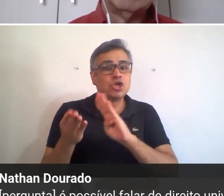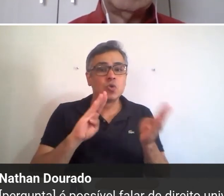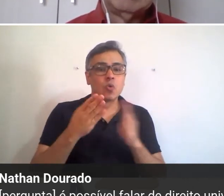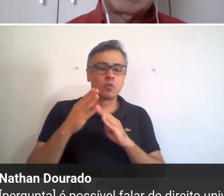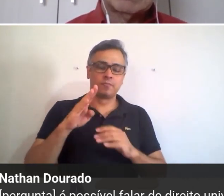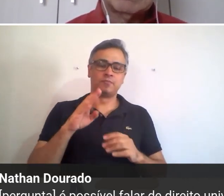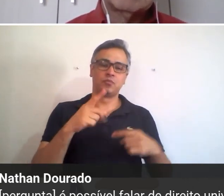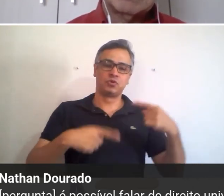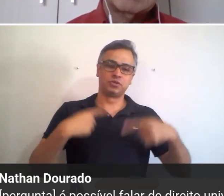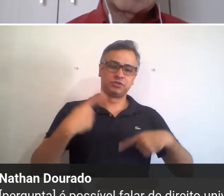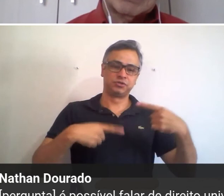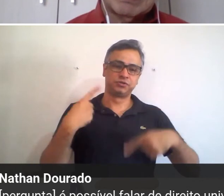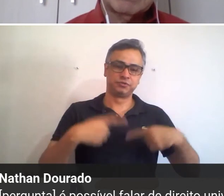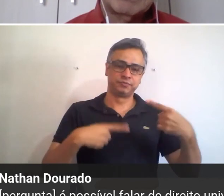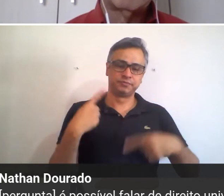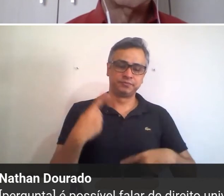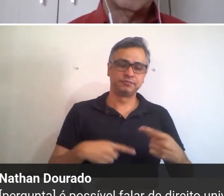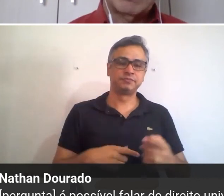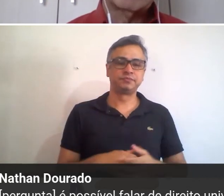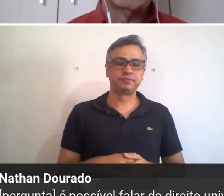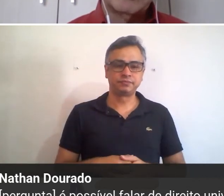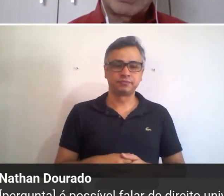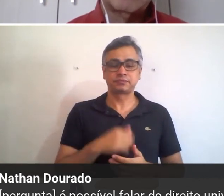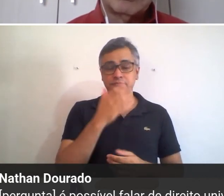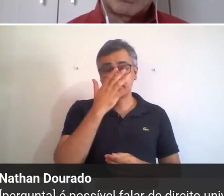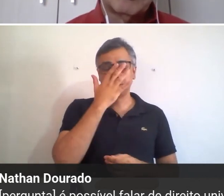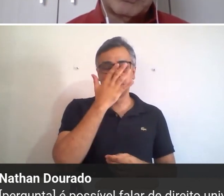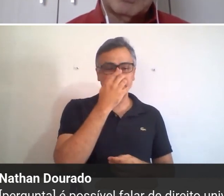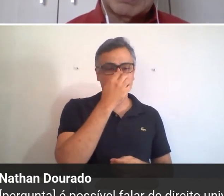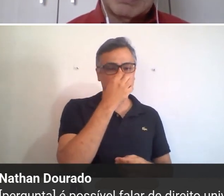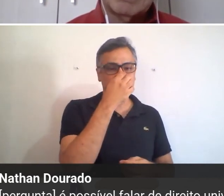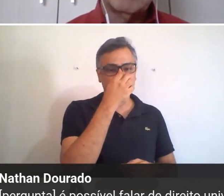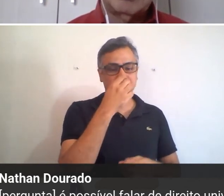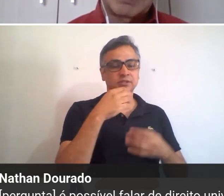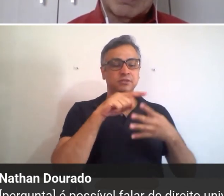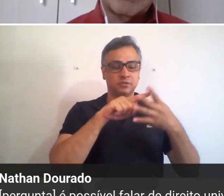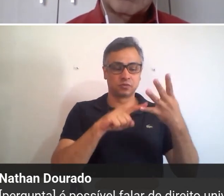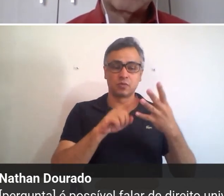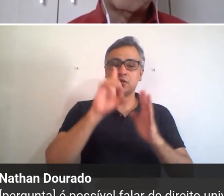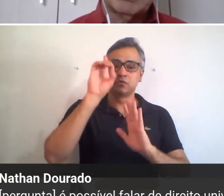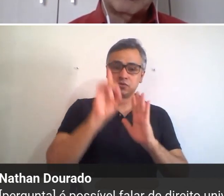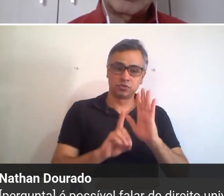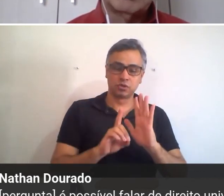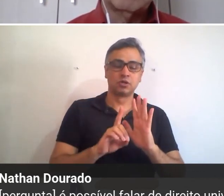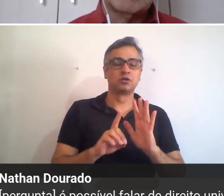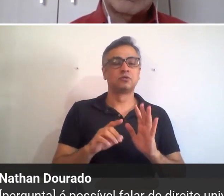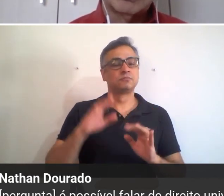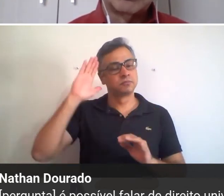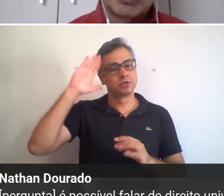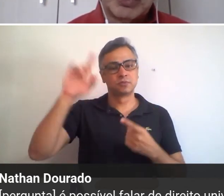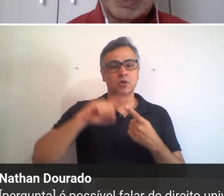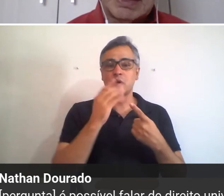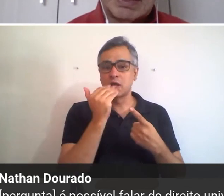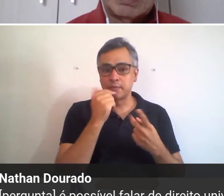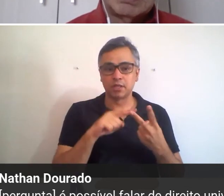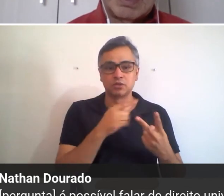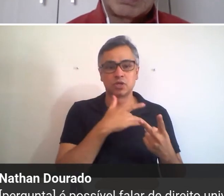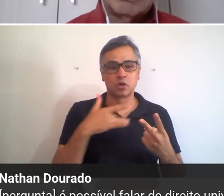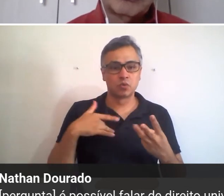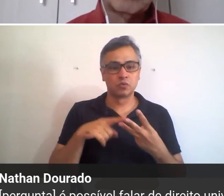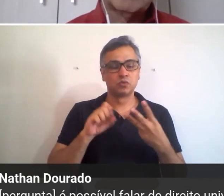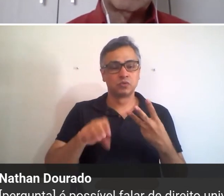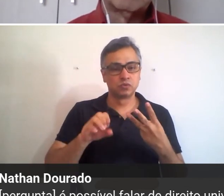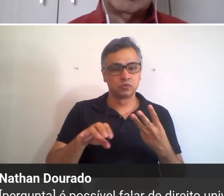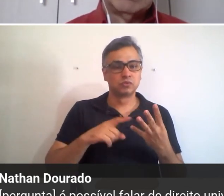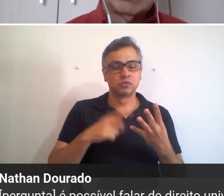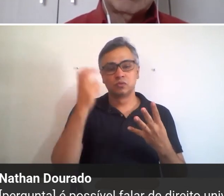biopolítica, ela tem que ser centrada nesses 4 direitos humanos fundamentais: alimentação, saúde, educação e cultura.